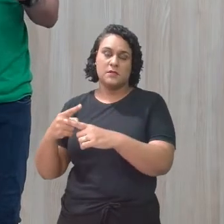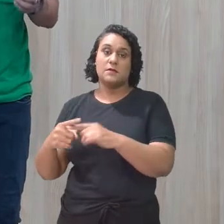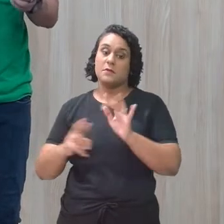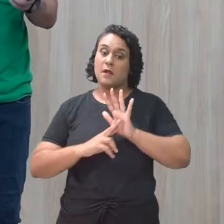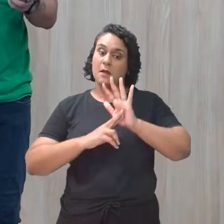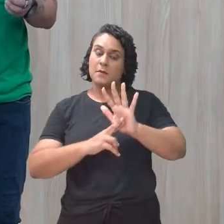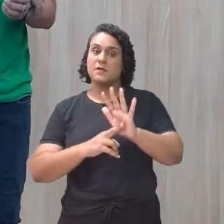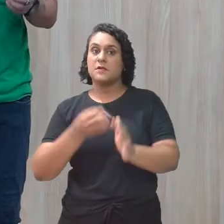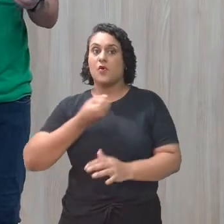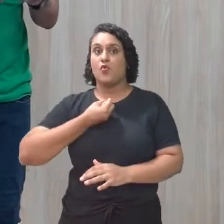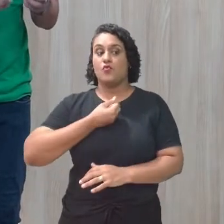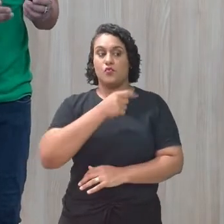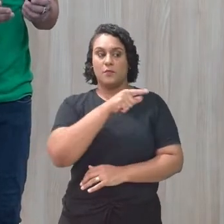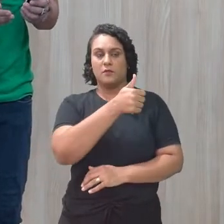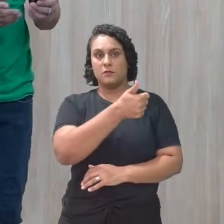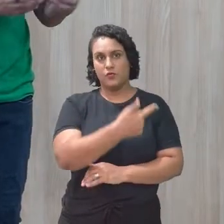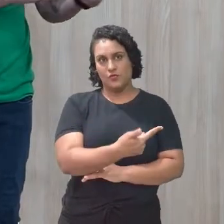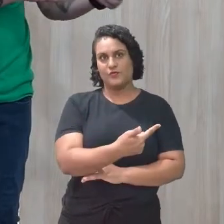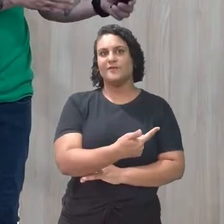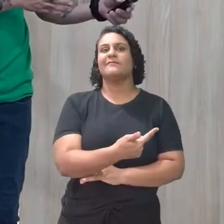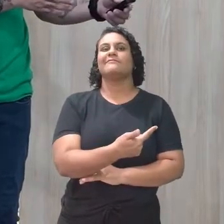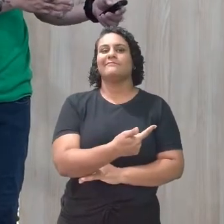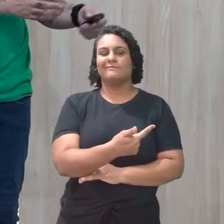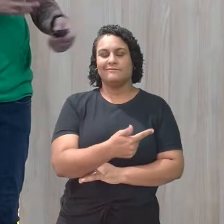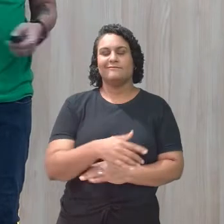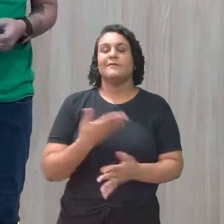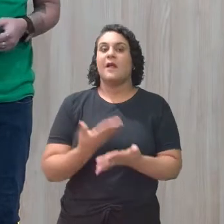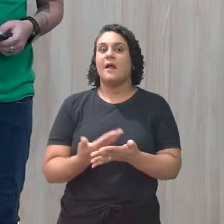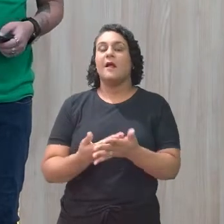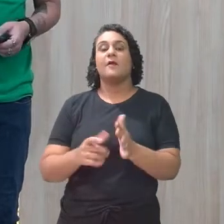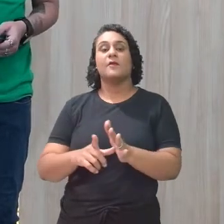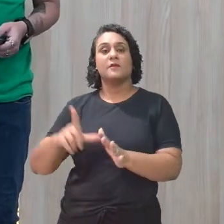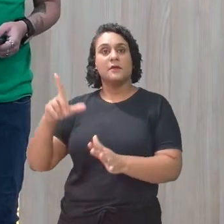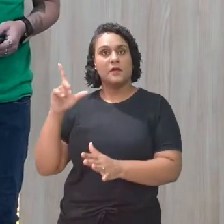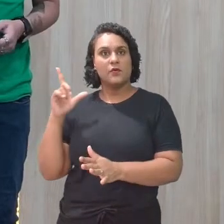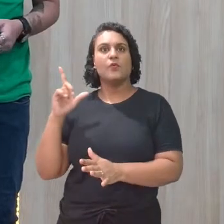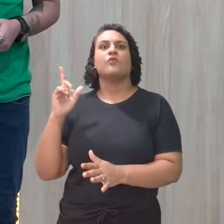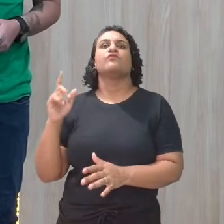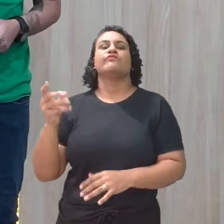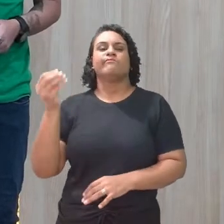com uma multiplicação de seus divisores, a aula anterior, e agora a gente